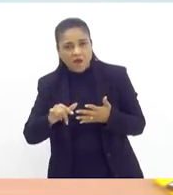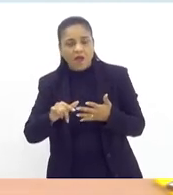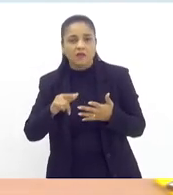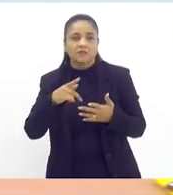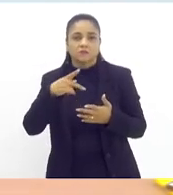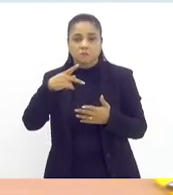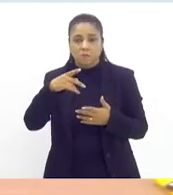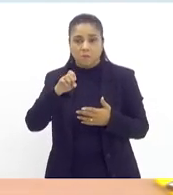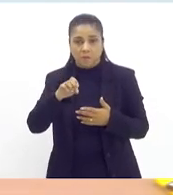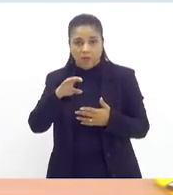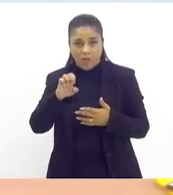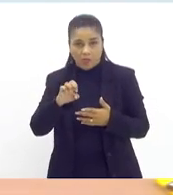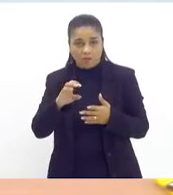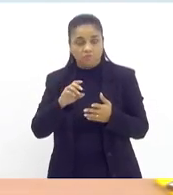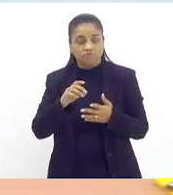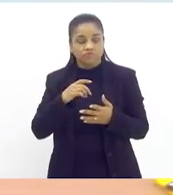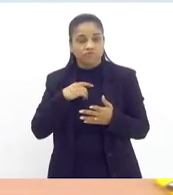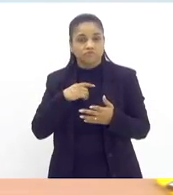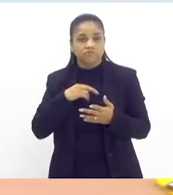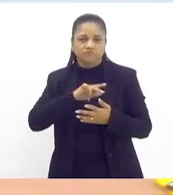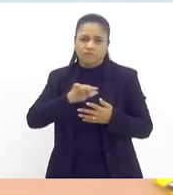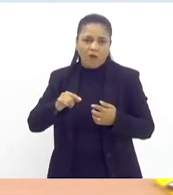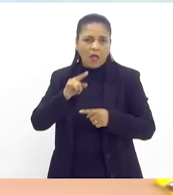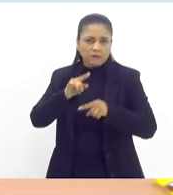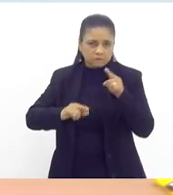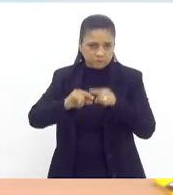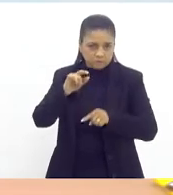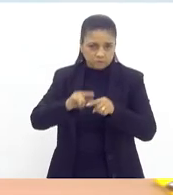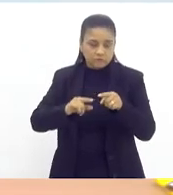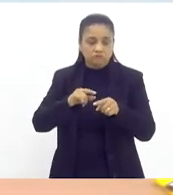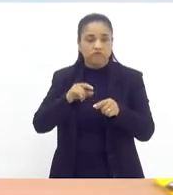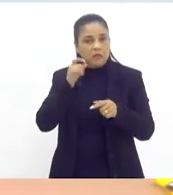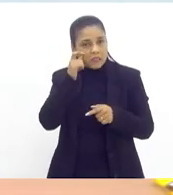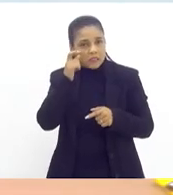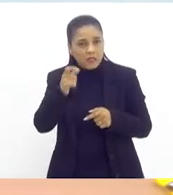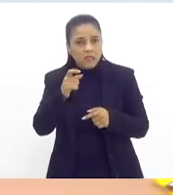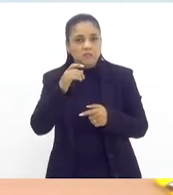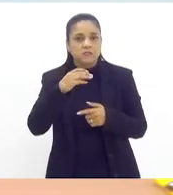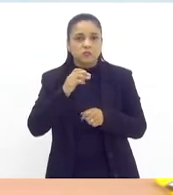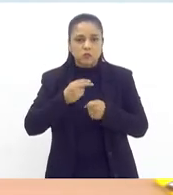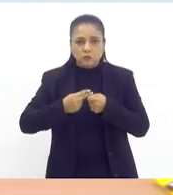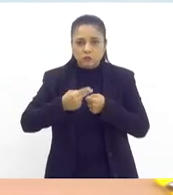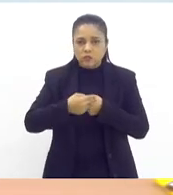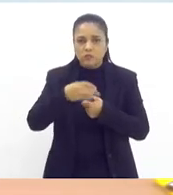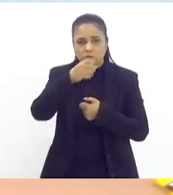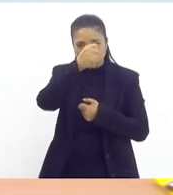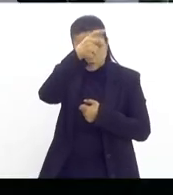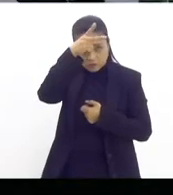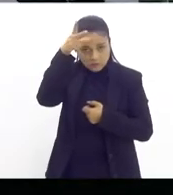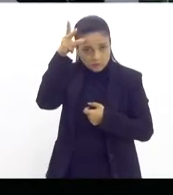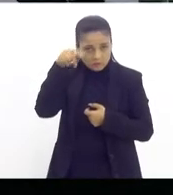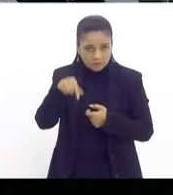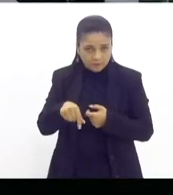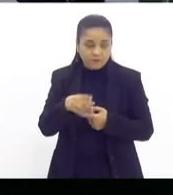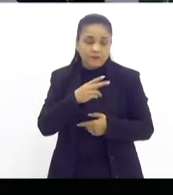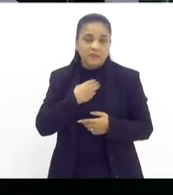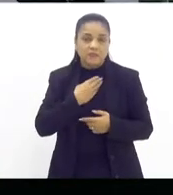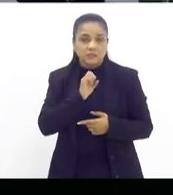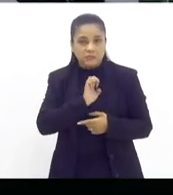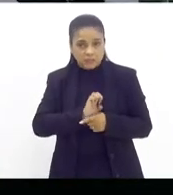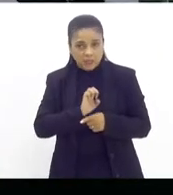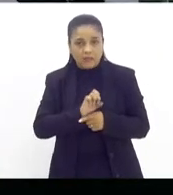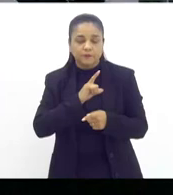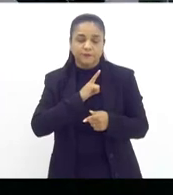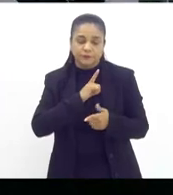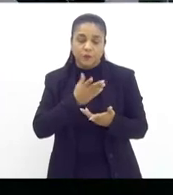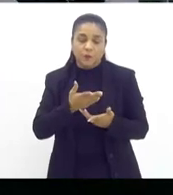PEC que são de interesse dos municípios, tá? E dos estados. É então, tem muitos municípios aqui, secretário, é importante então, tá bom. Aprofundar isso. Primeiro